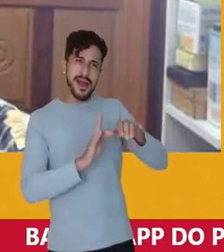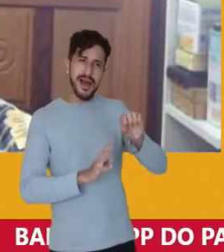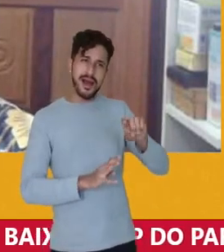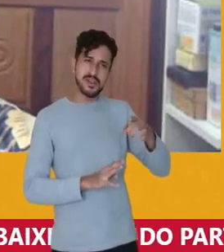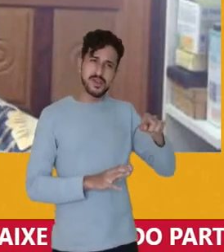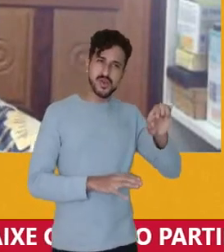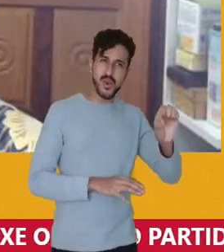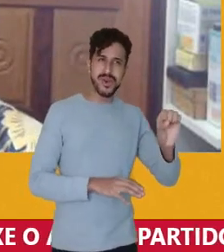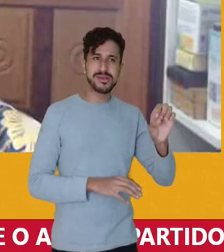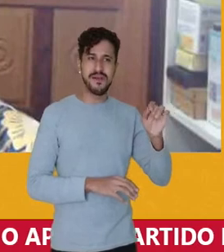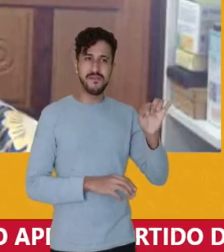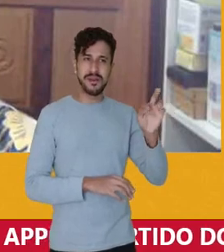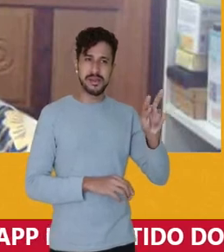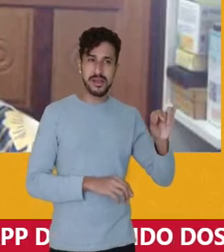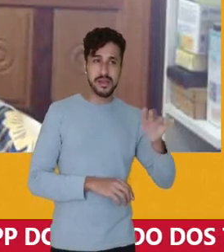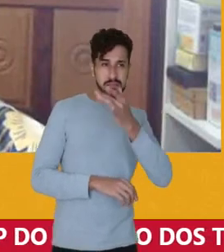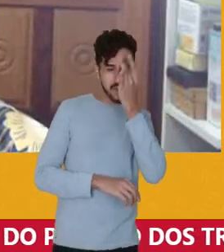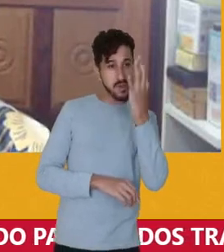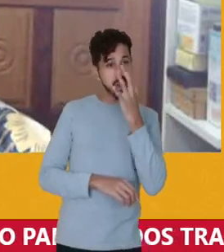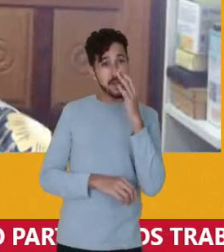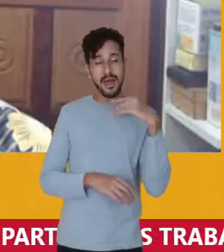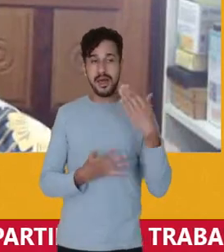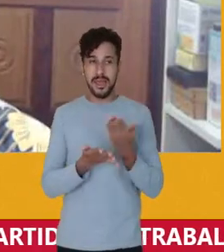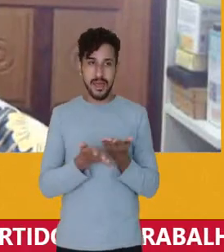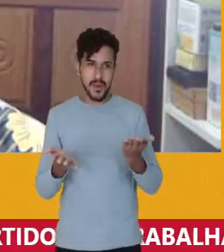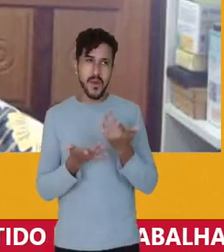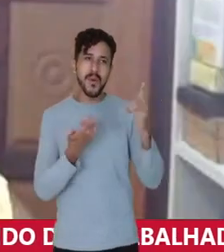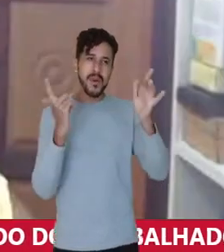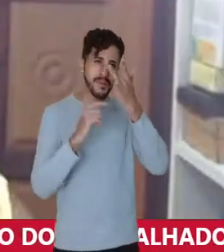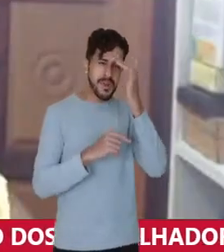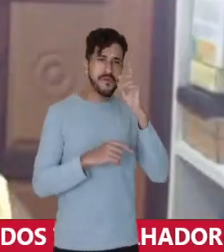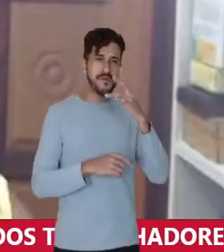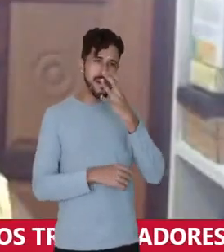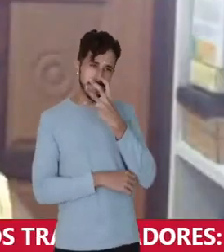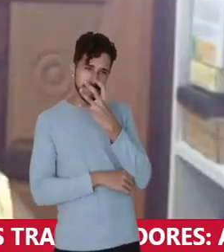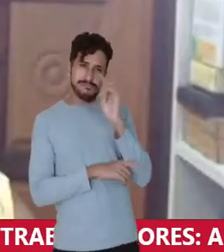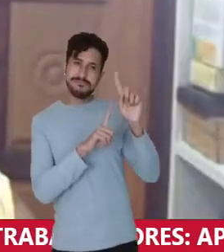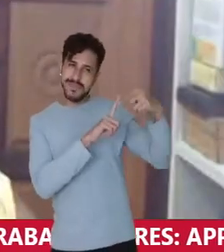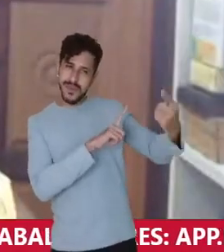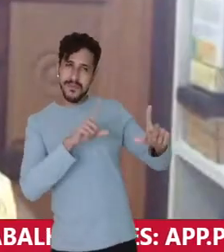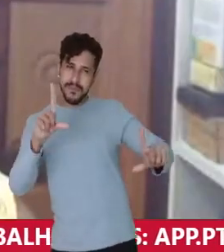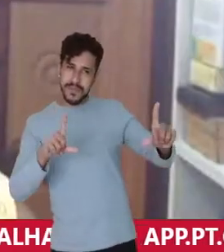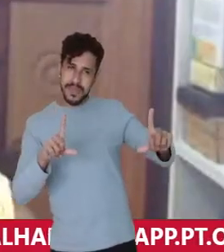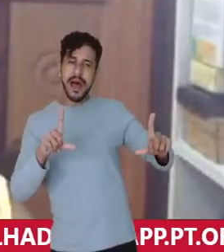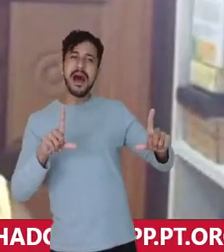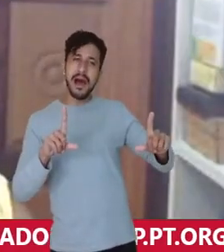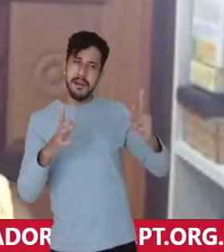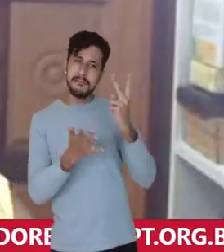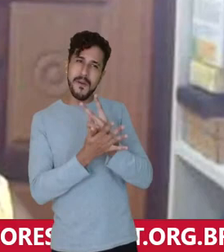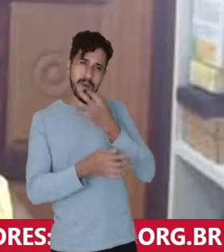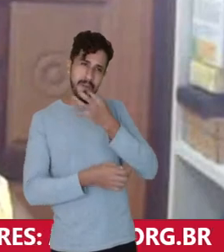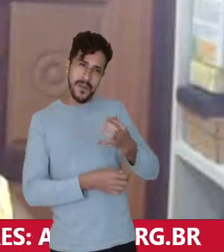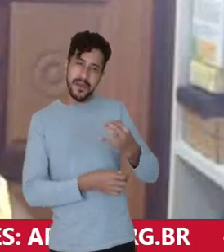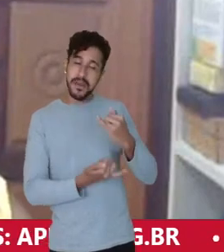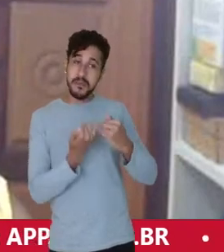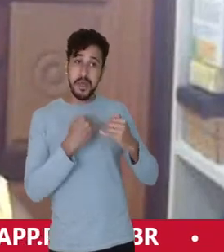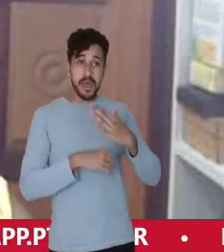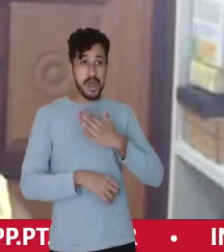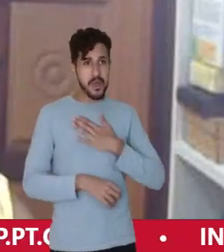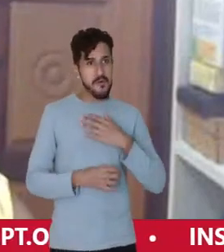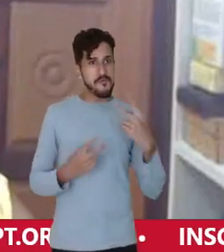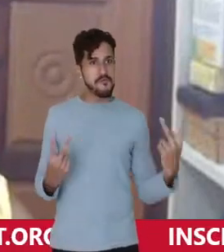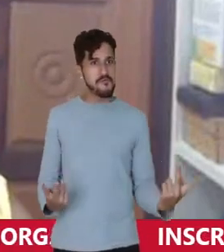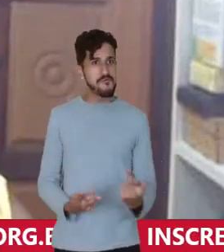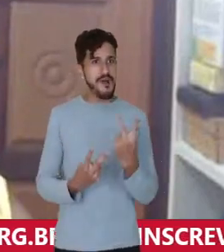afirmativas. Acho que as pessoas que nos acompanharam até aqui e as outras que verão esse programa terão a mesma opinião que eu, da riqueza que